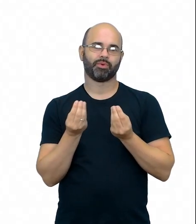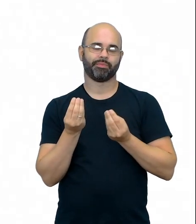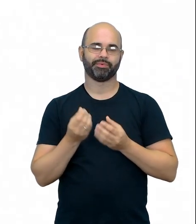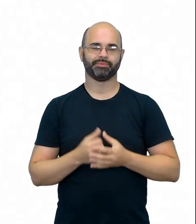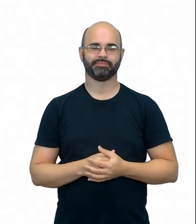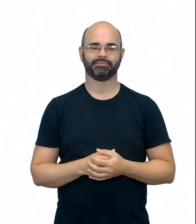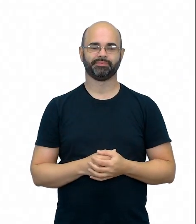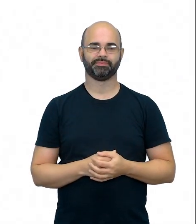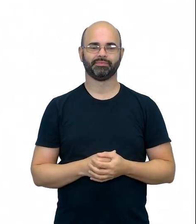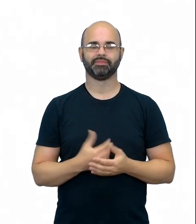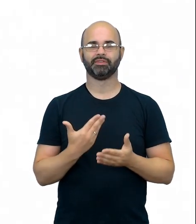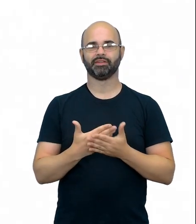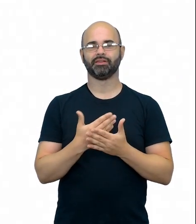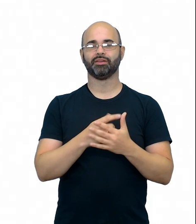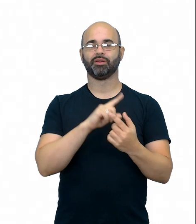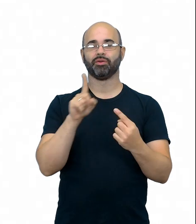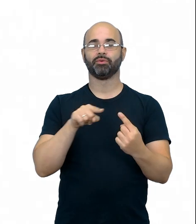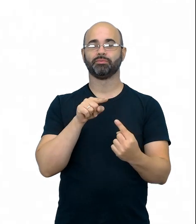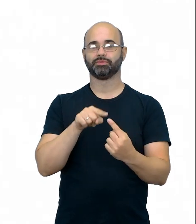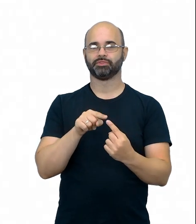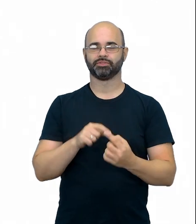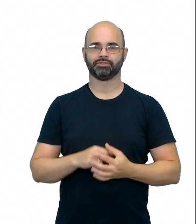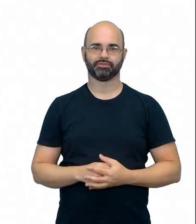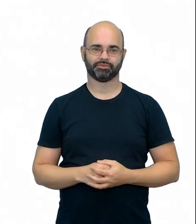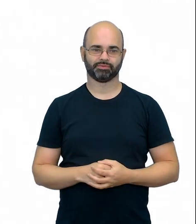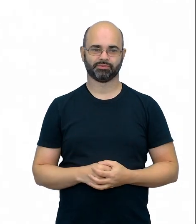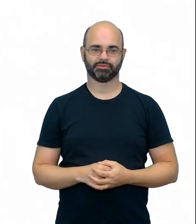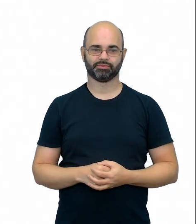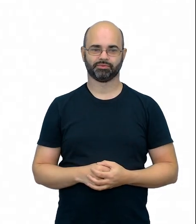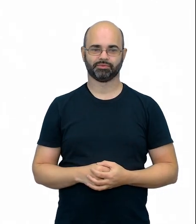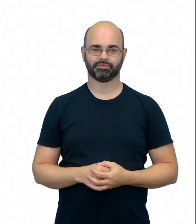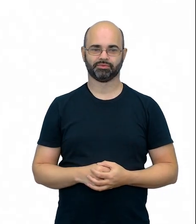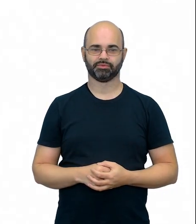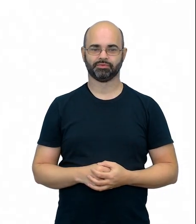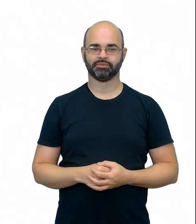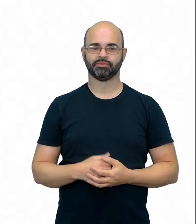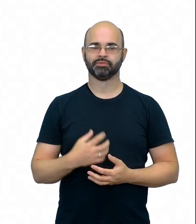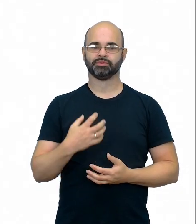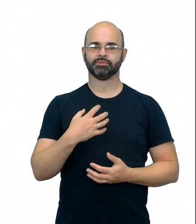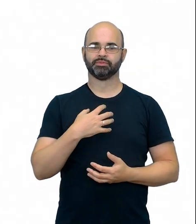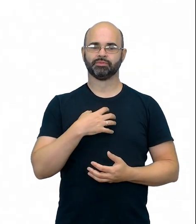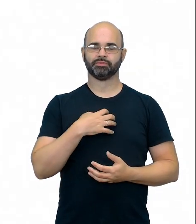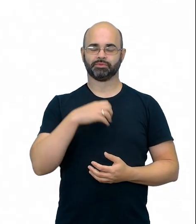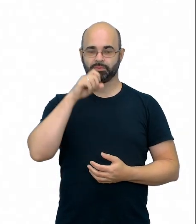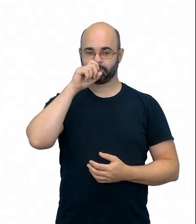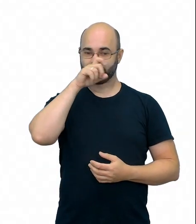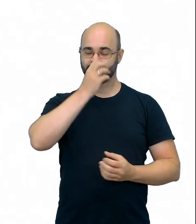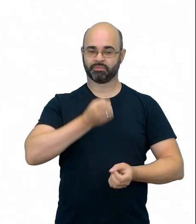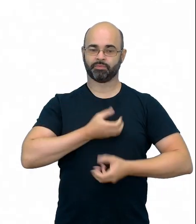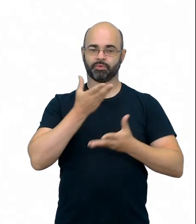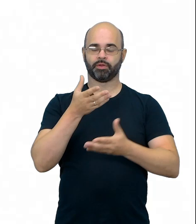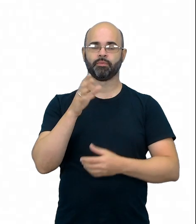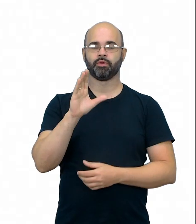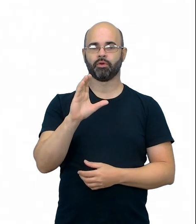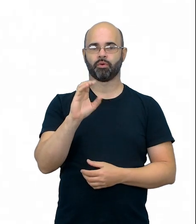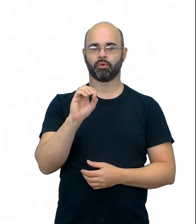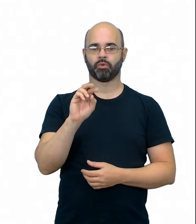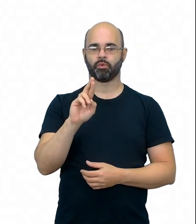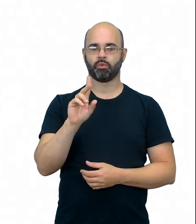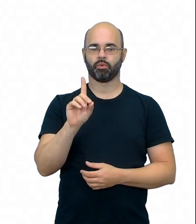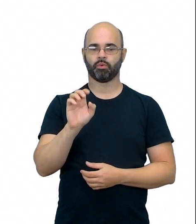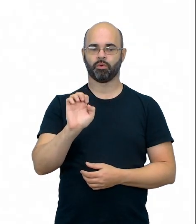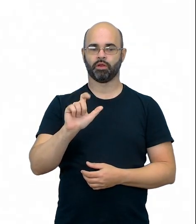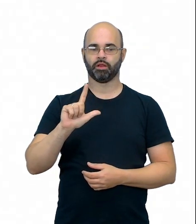objetivo dessa aula? É reconhecer a dimensão lúdica de um poema de cordel, além de refletir sobre